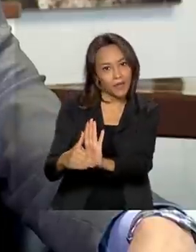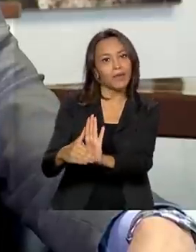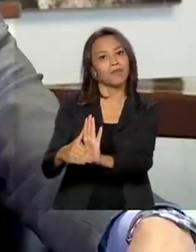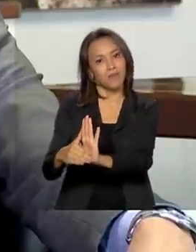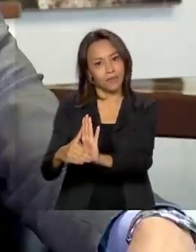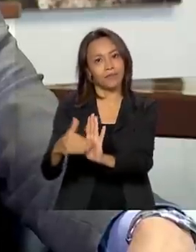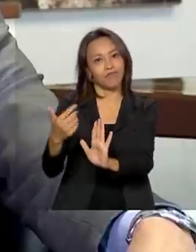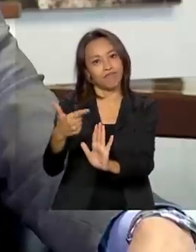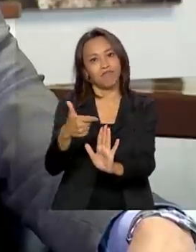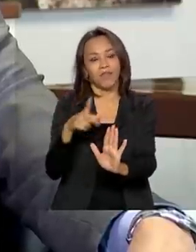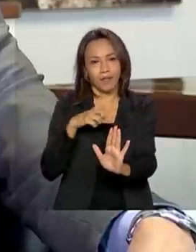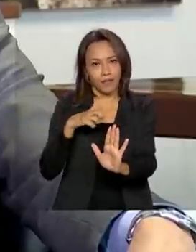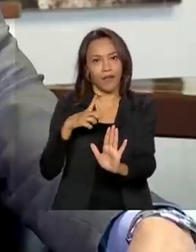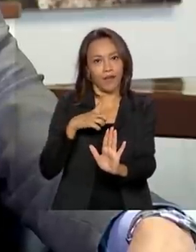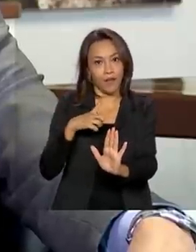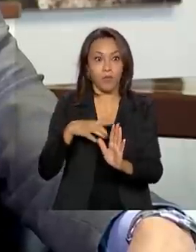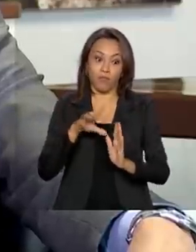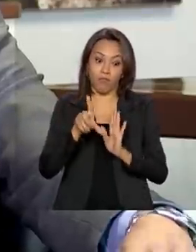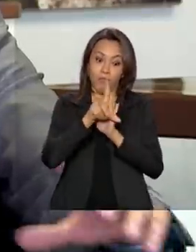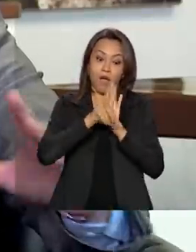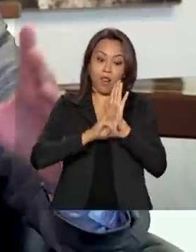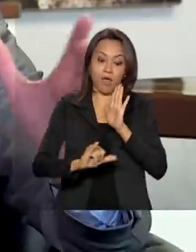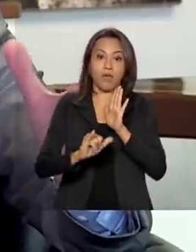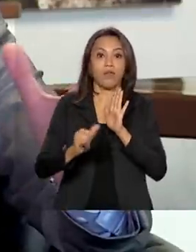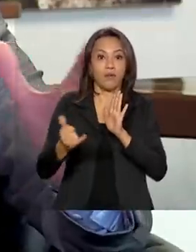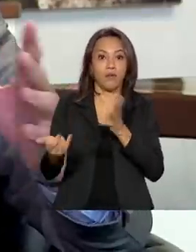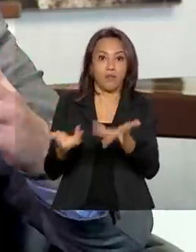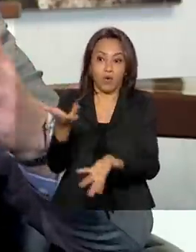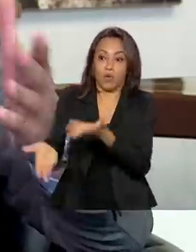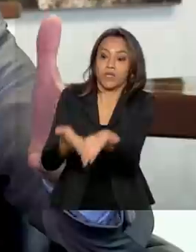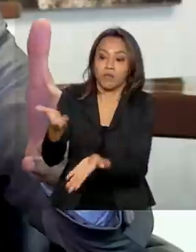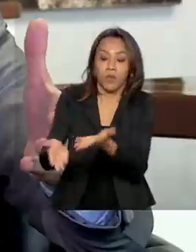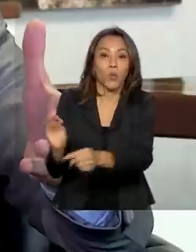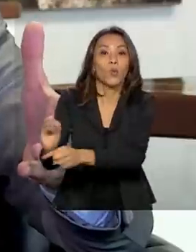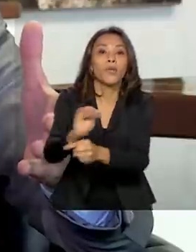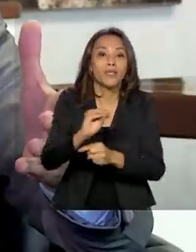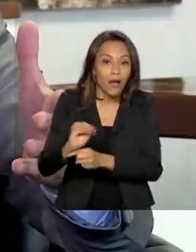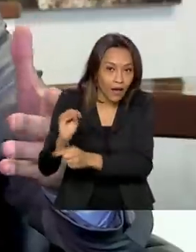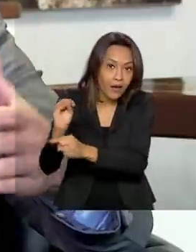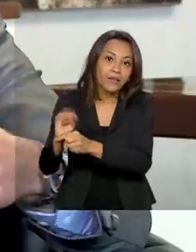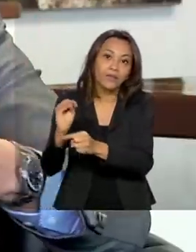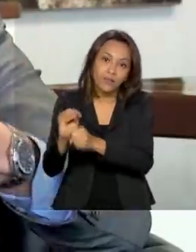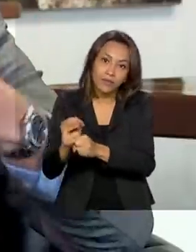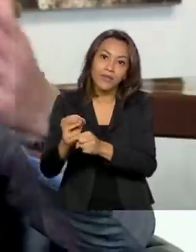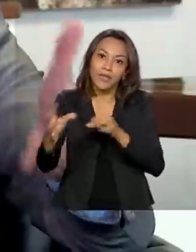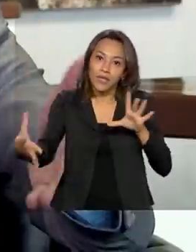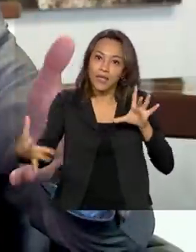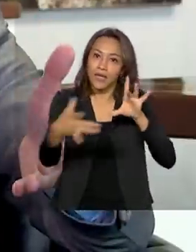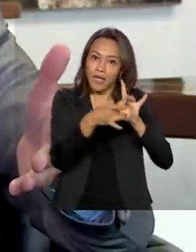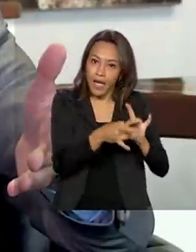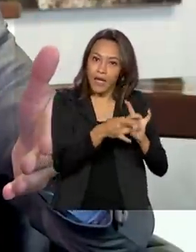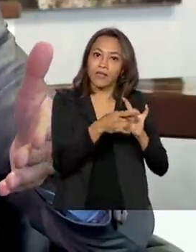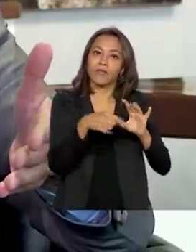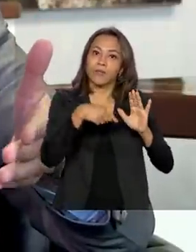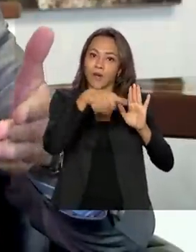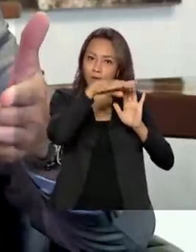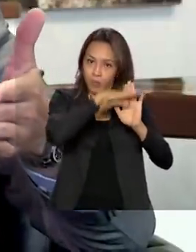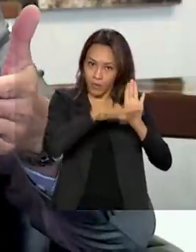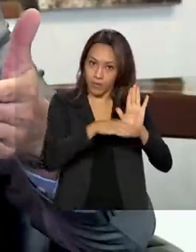adicional. Você tem agora a Lei de Pagamento por Serviços Ambientais, que é nada mais é do que o próprio Floresta Mais tornado